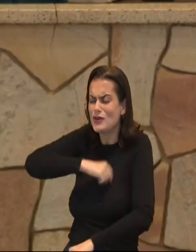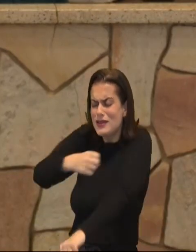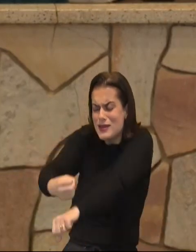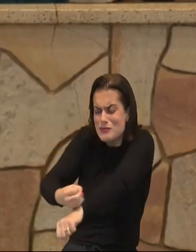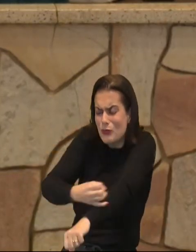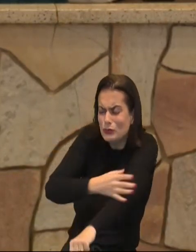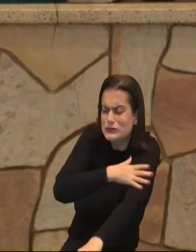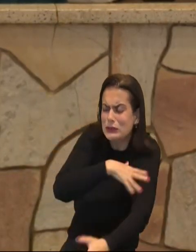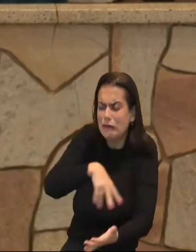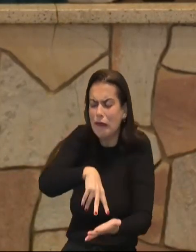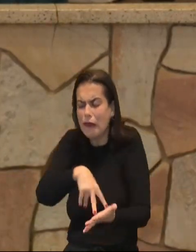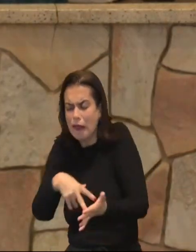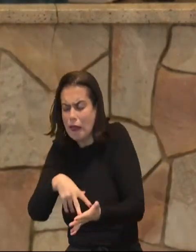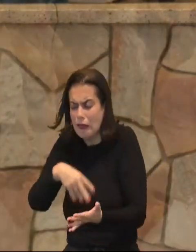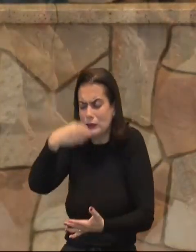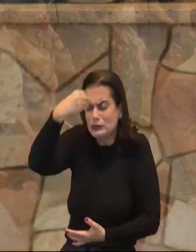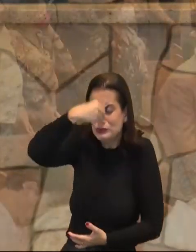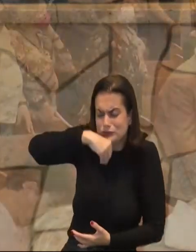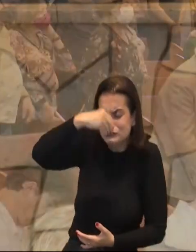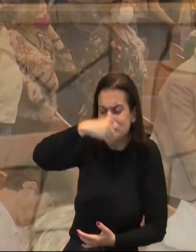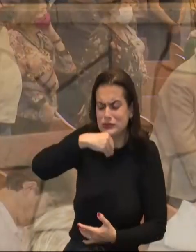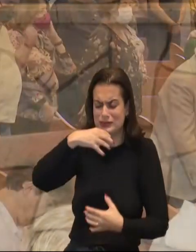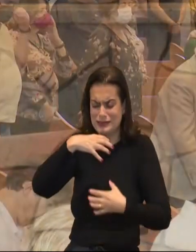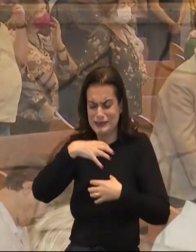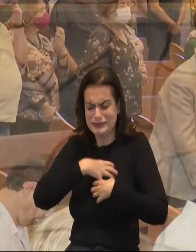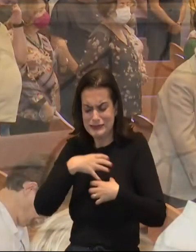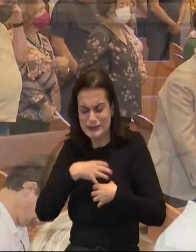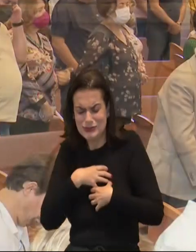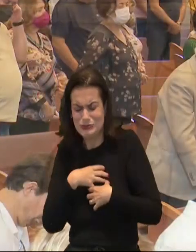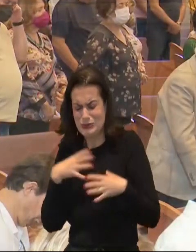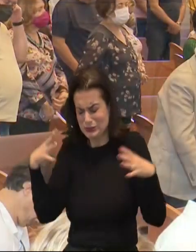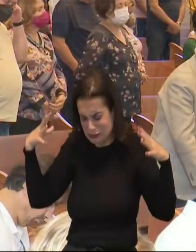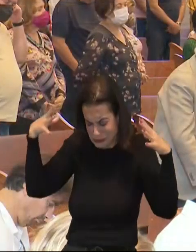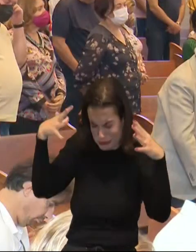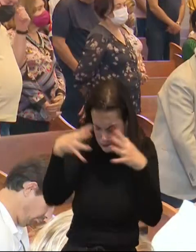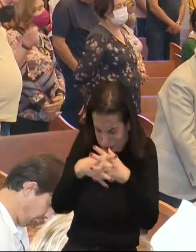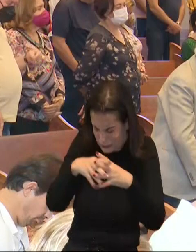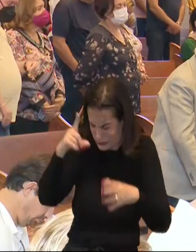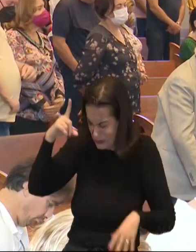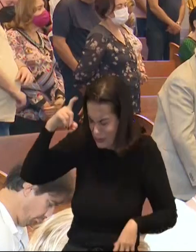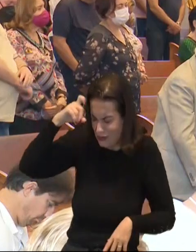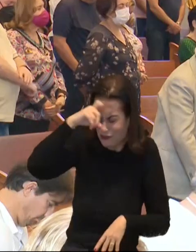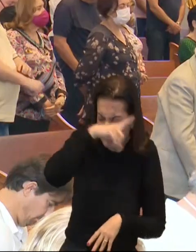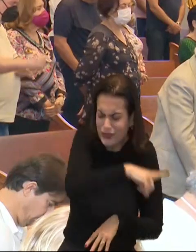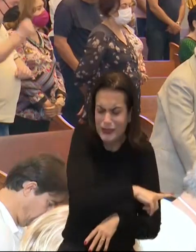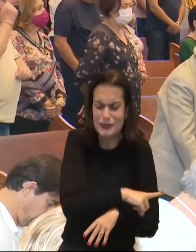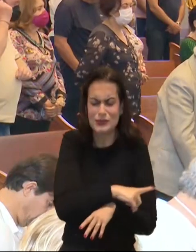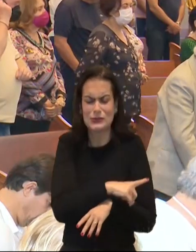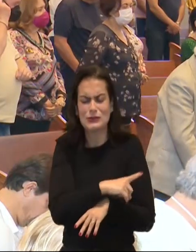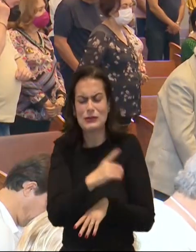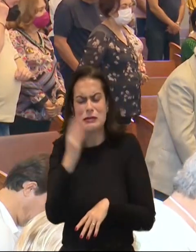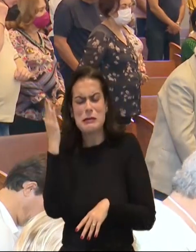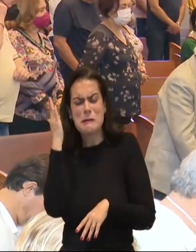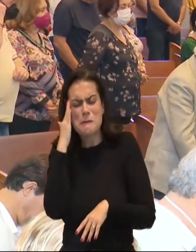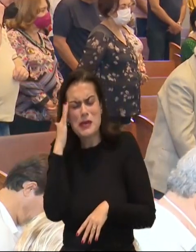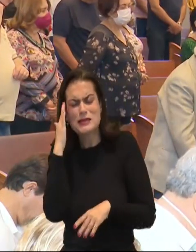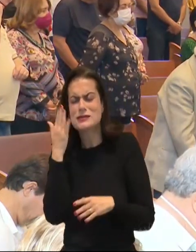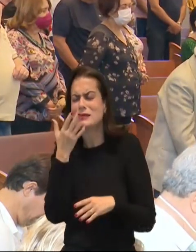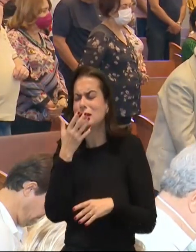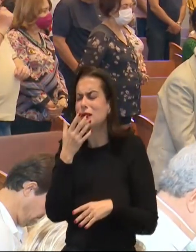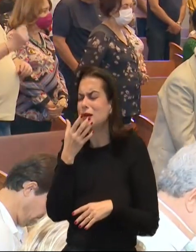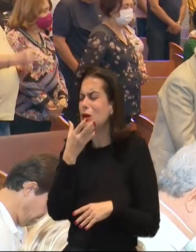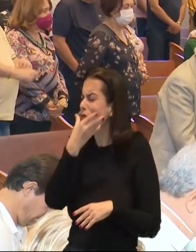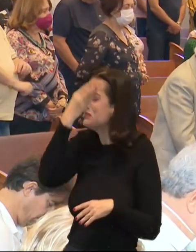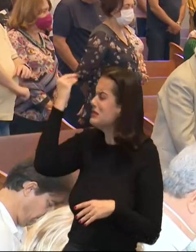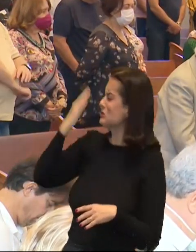ficam abaladas, os nossos sentimentos ficam confusos, pensamos até mesmo que o Senhor se